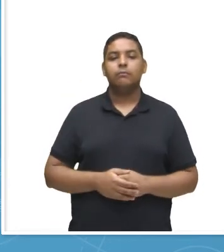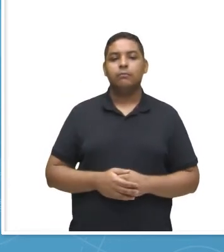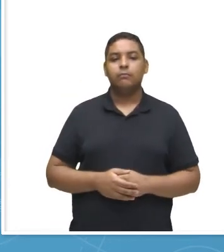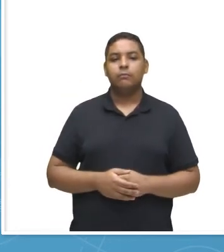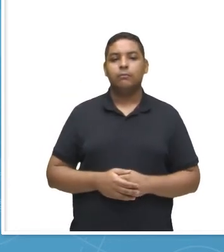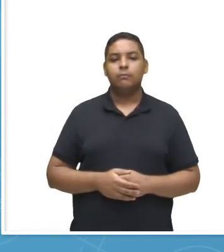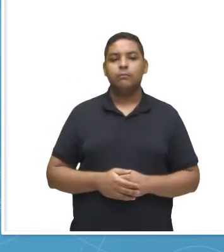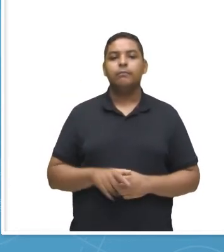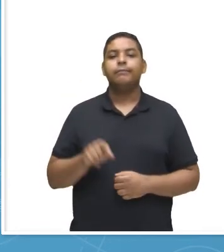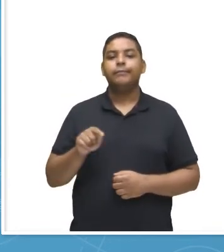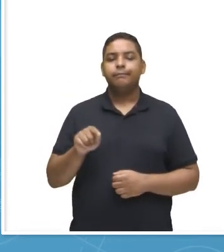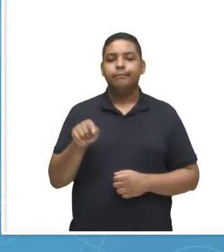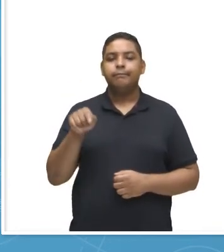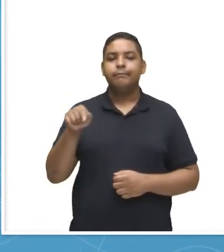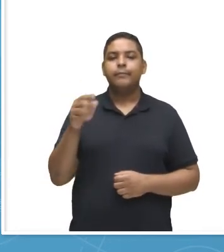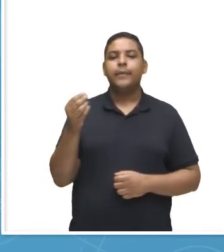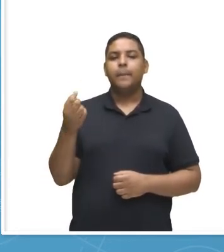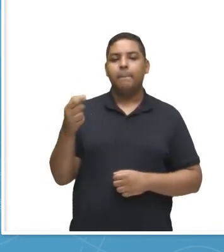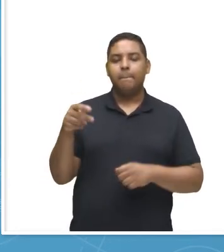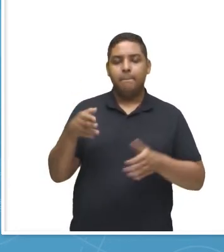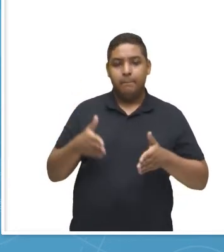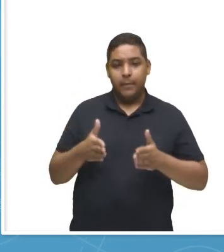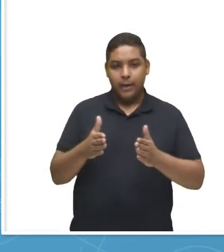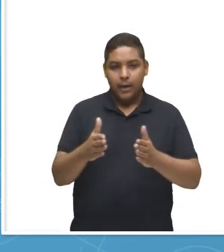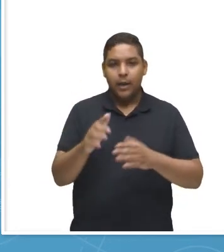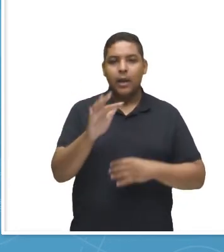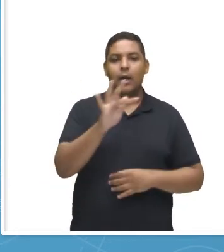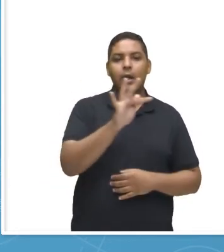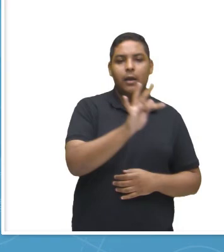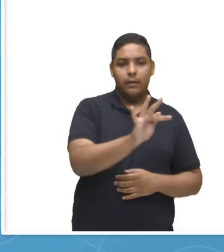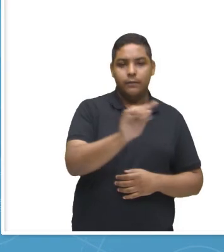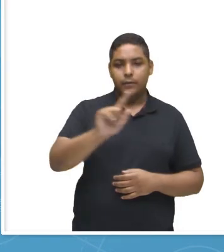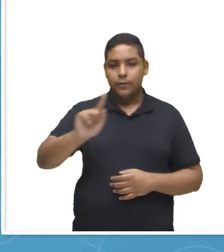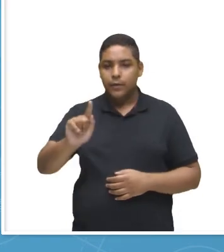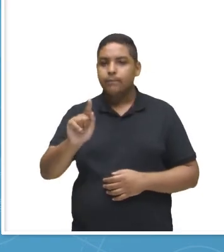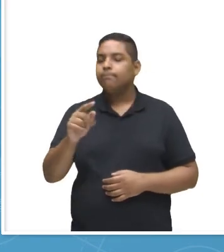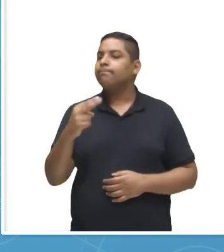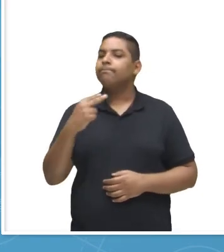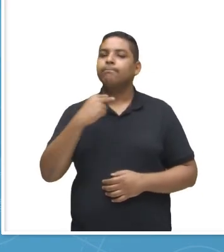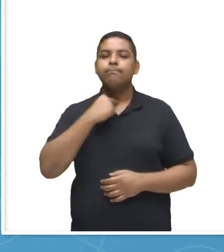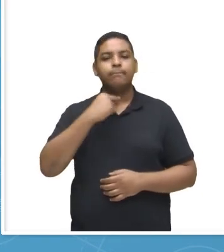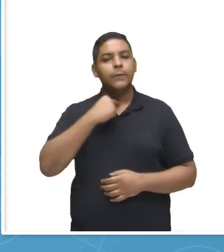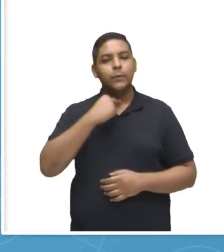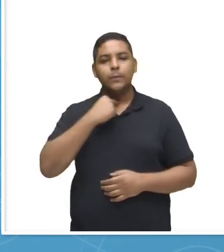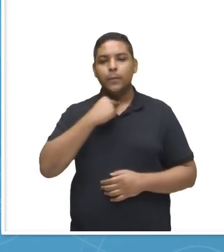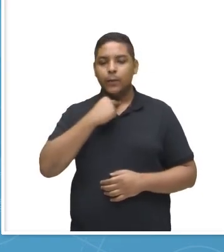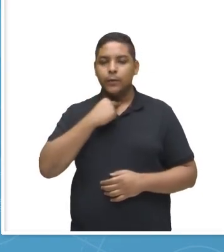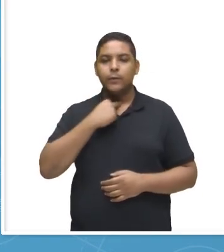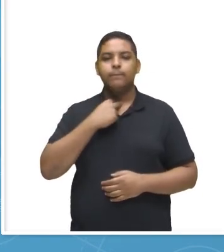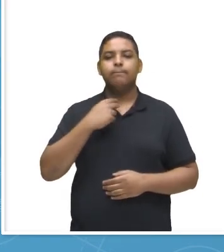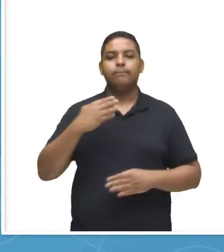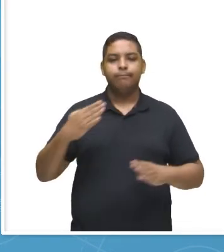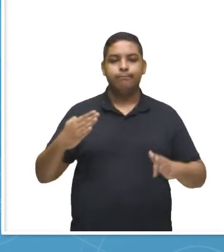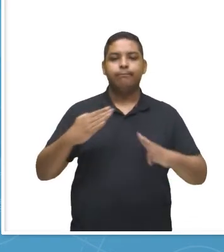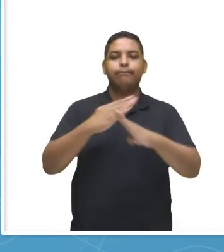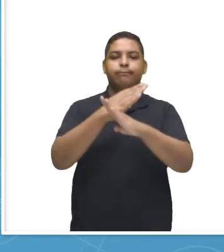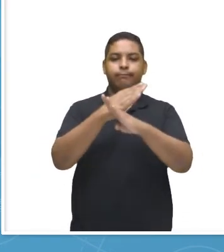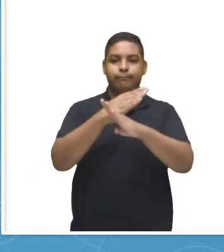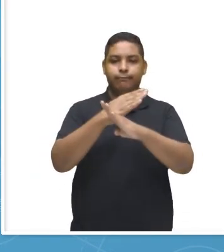serem paralelas, F e G, elas não podem ter pontos em comum. Então,